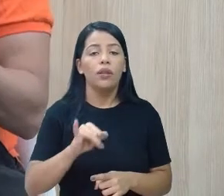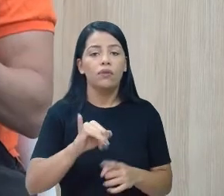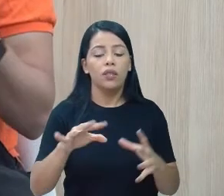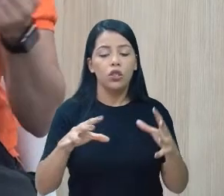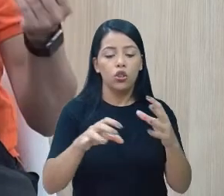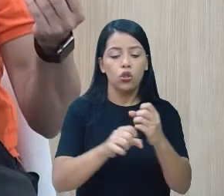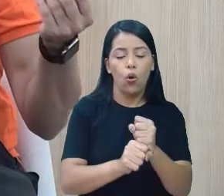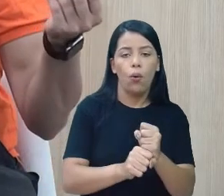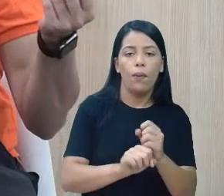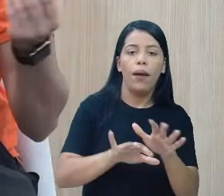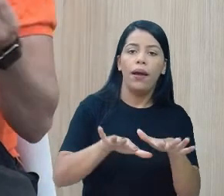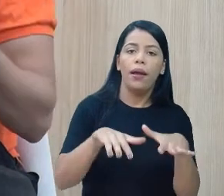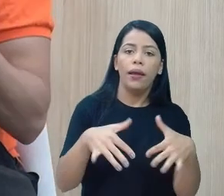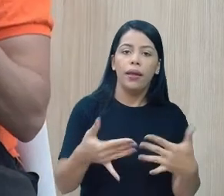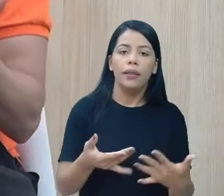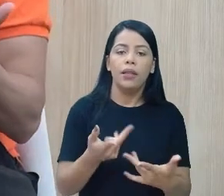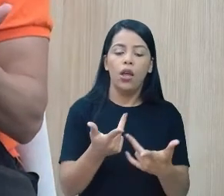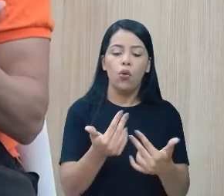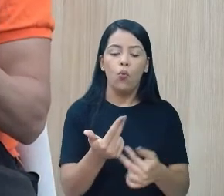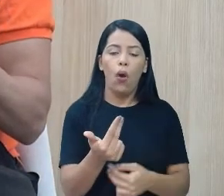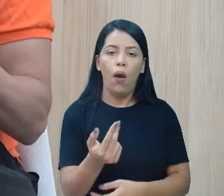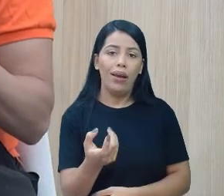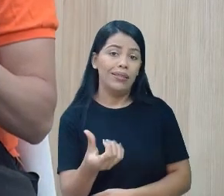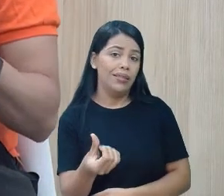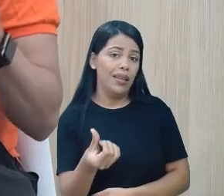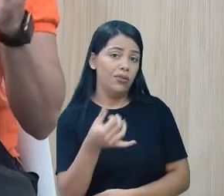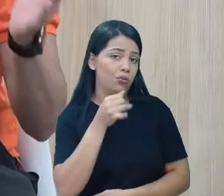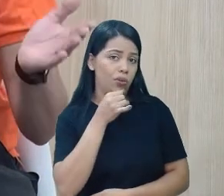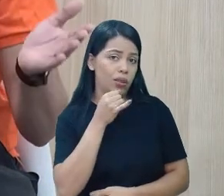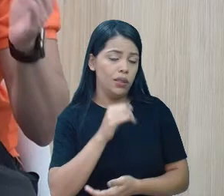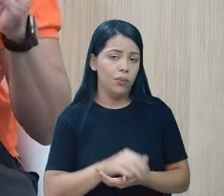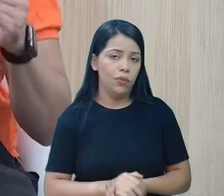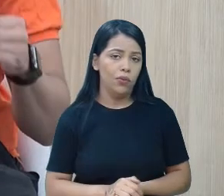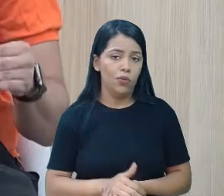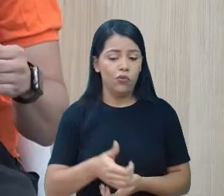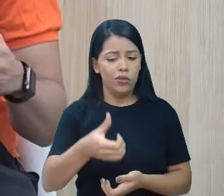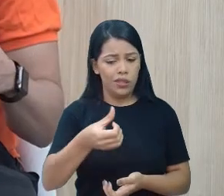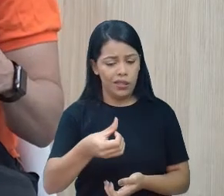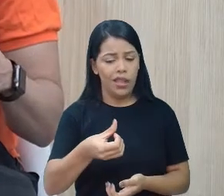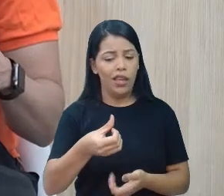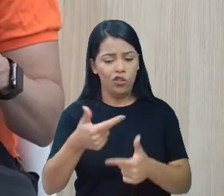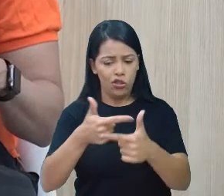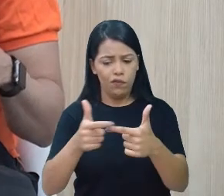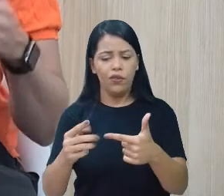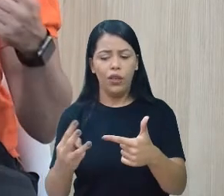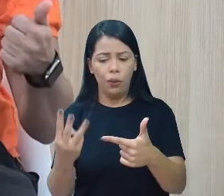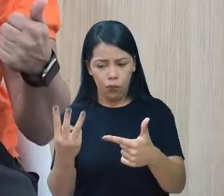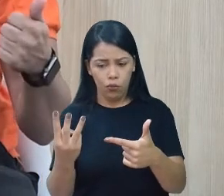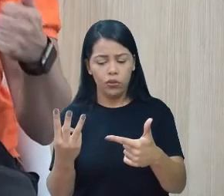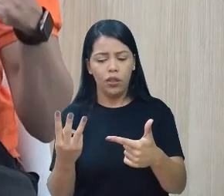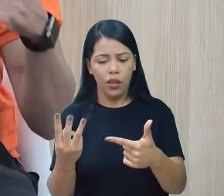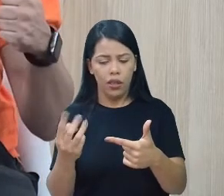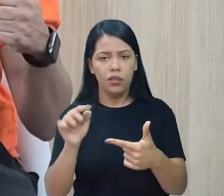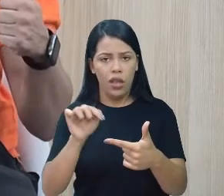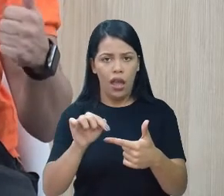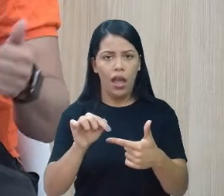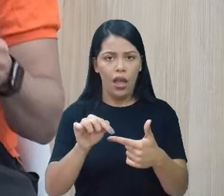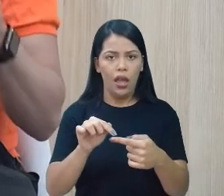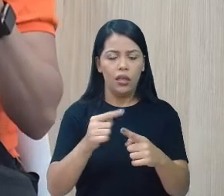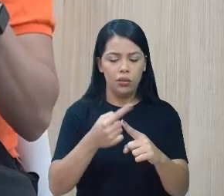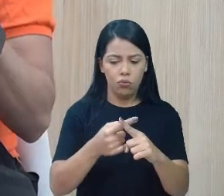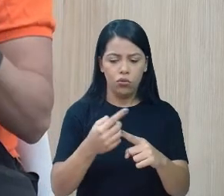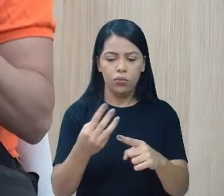algarismos e essa soma dá igual a 6, por exemplo, o 6 dá para dividir por 3, tá? Então é múltiplo de 3,